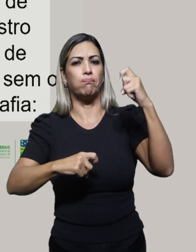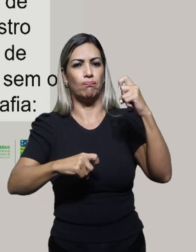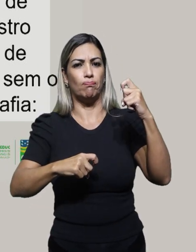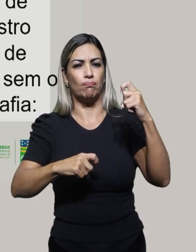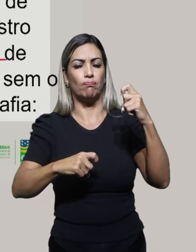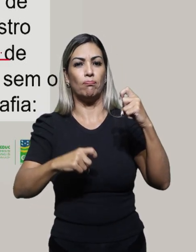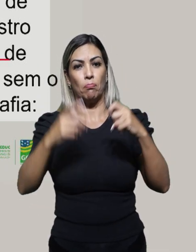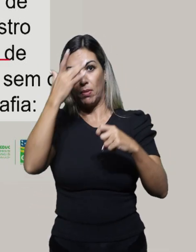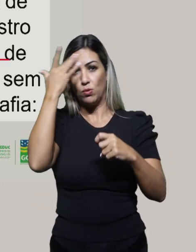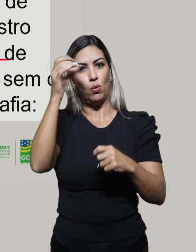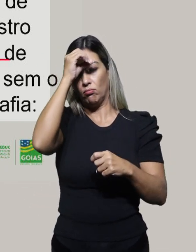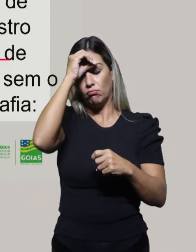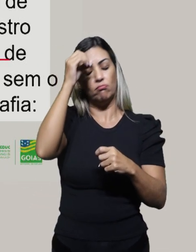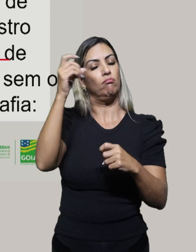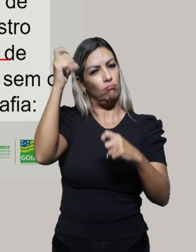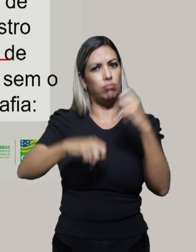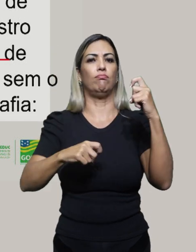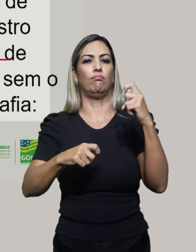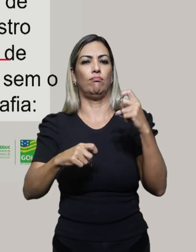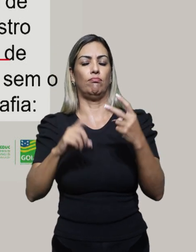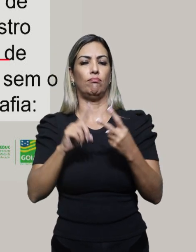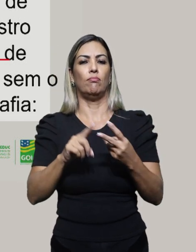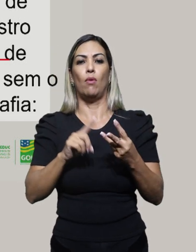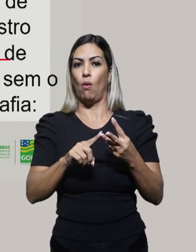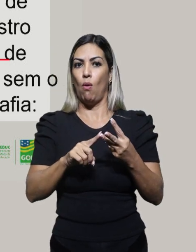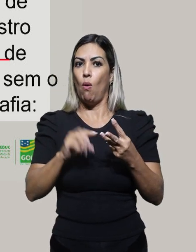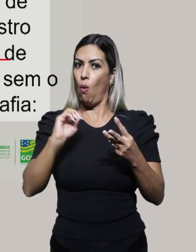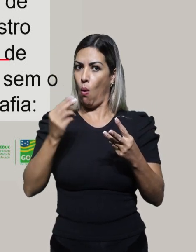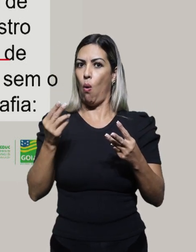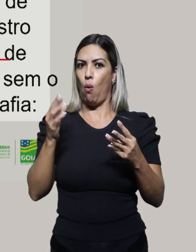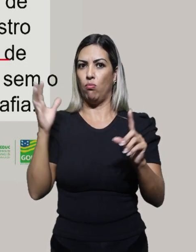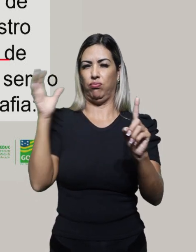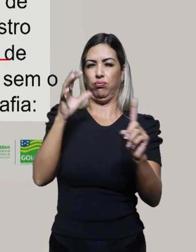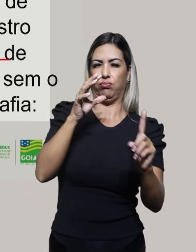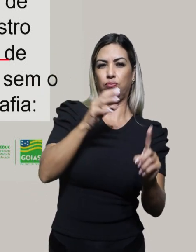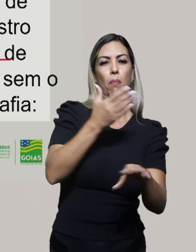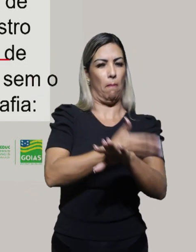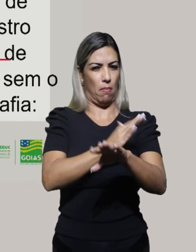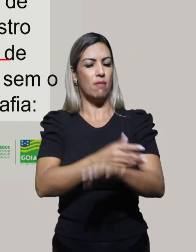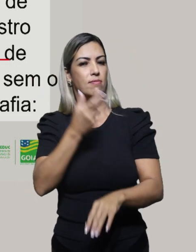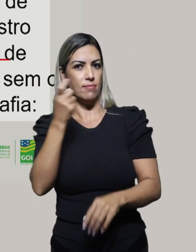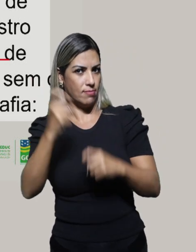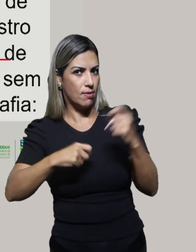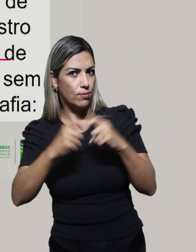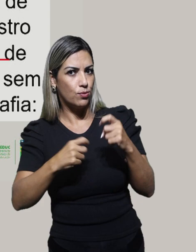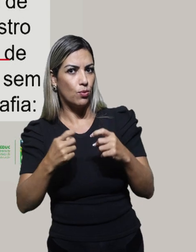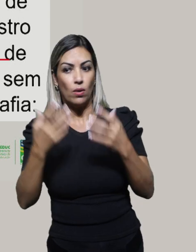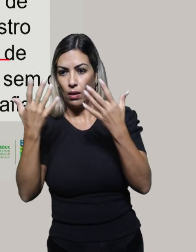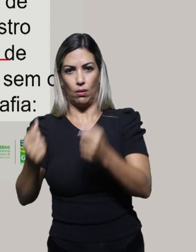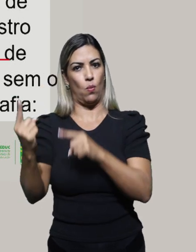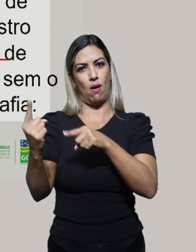estupro, estupro de vulnerável ou que faça apologia ou induza a sua prática, ou